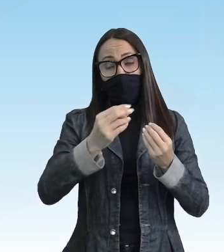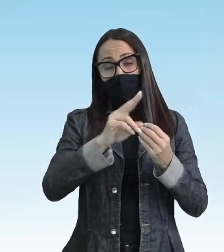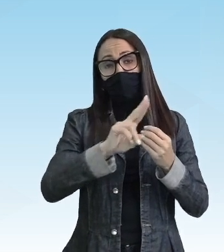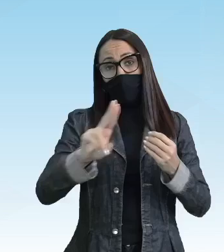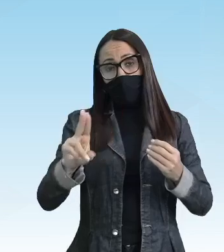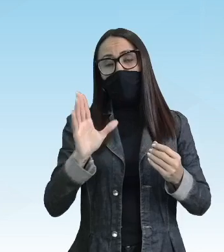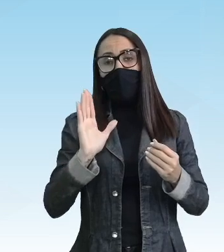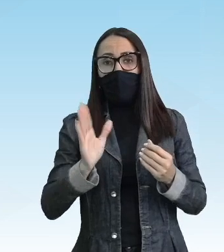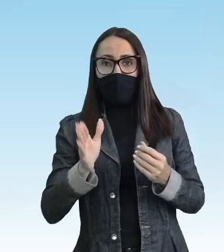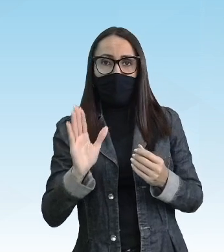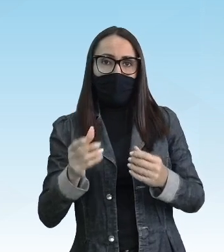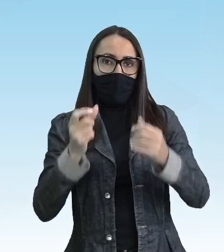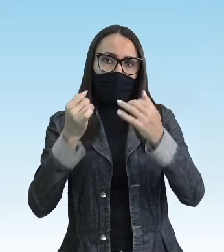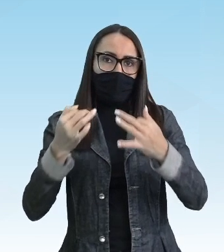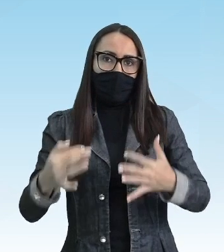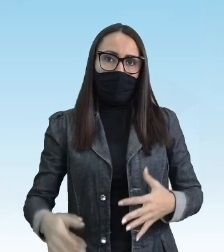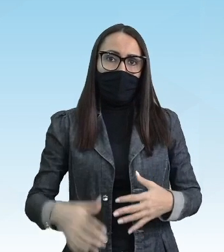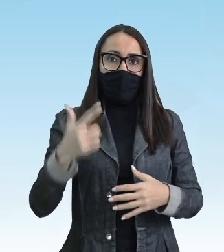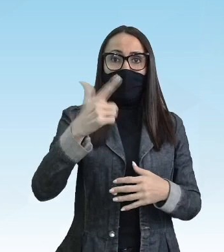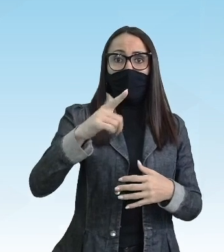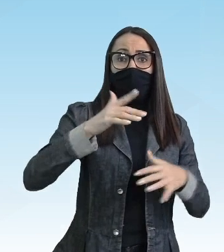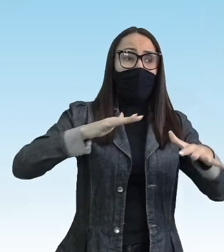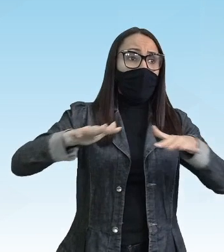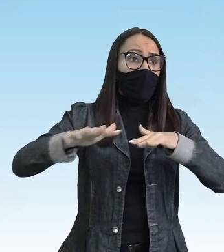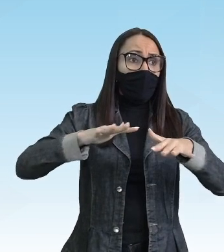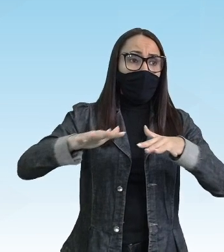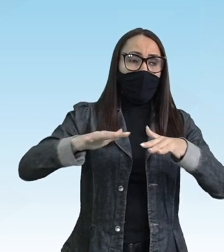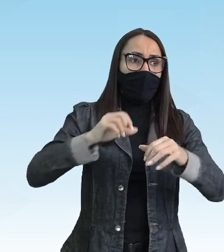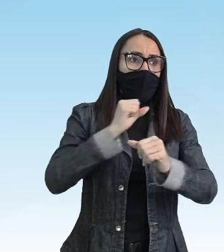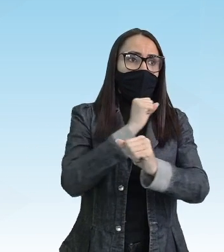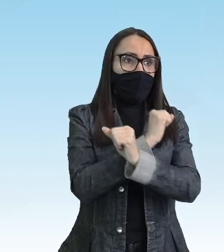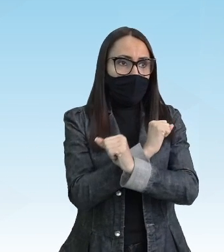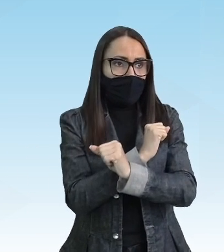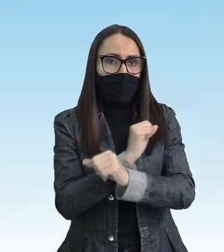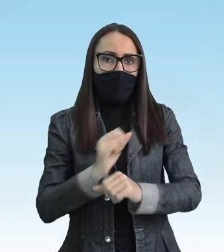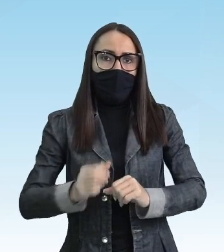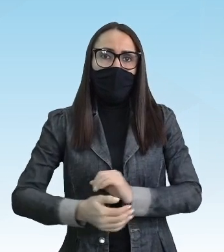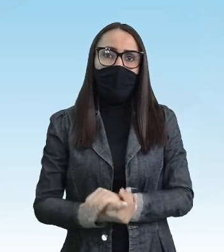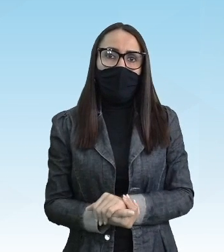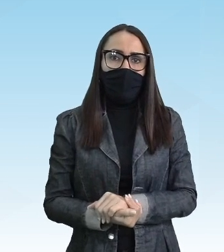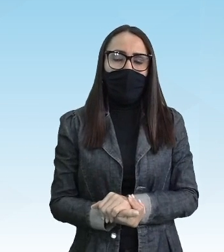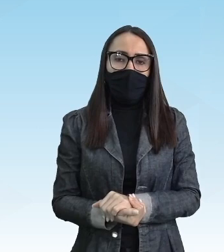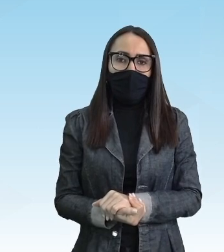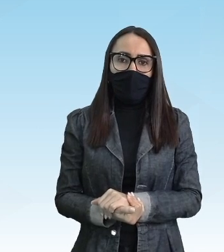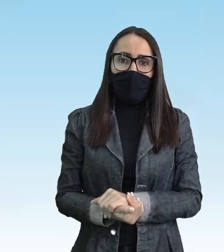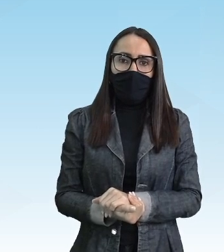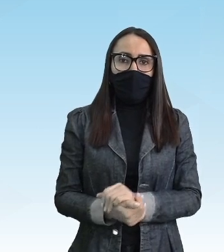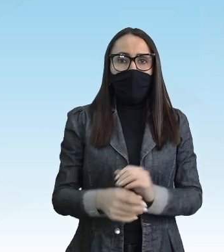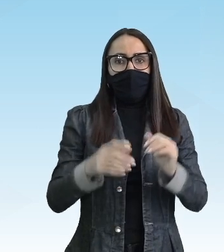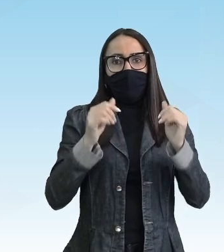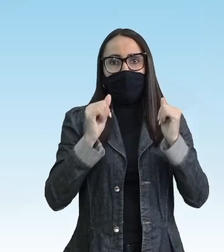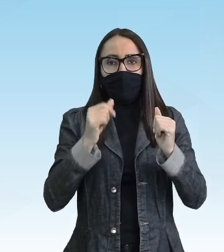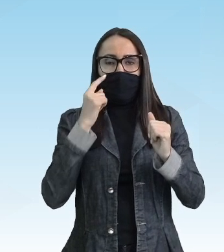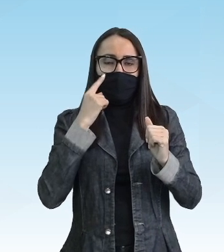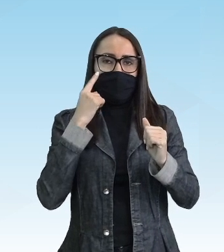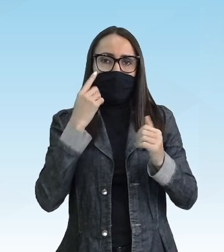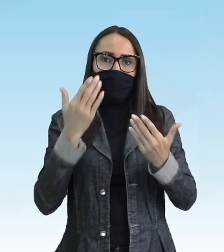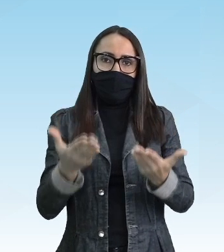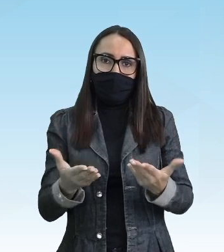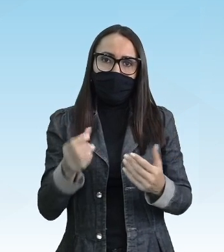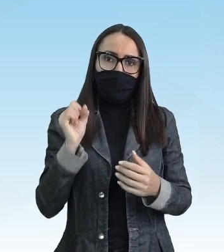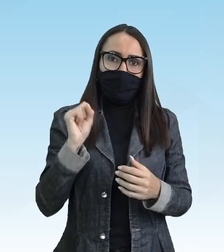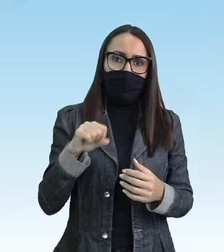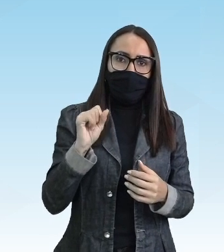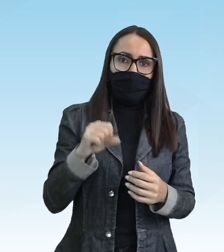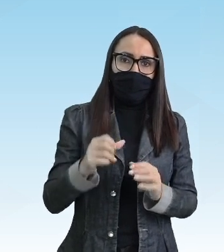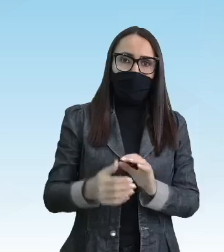sugere, não há movimento entre os ossos. As articulações imóveis, elas podem ser observadas nos ossos